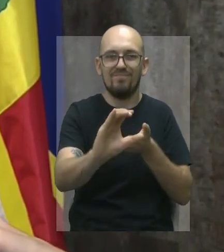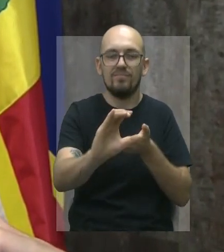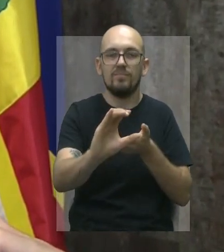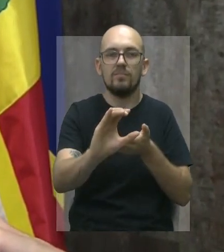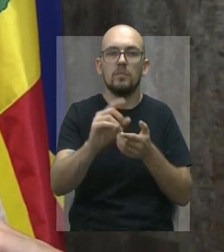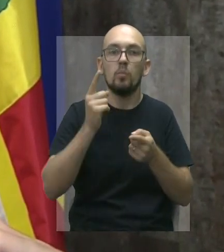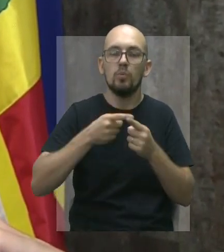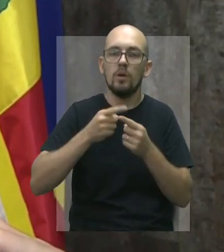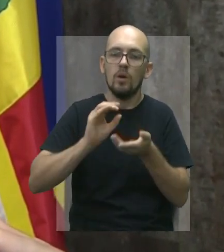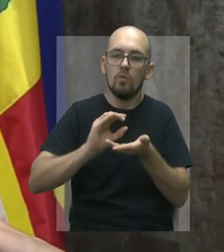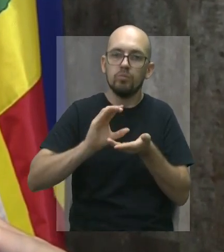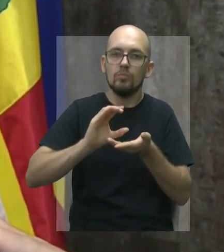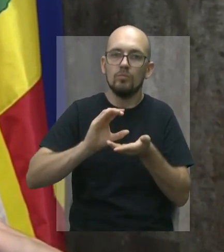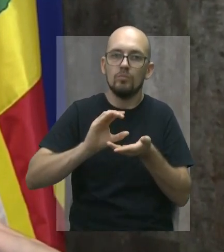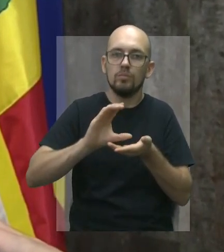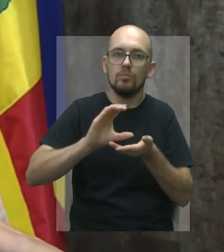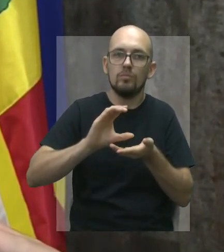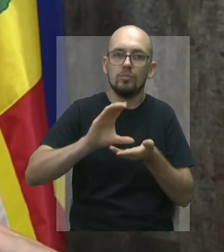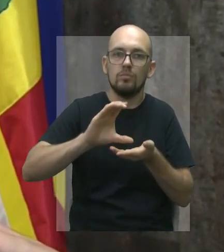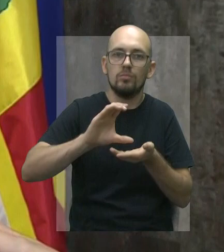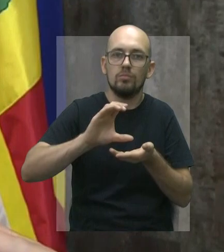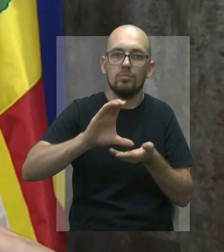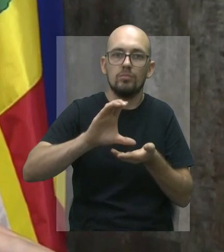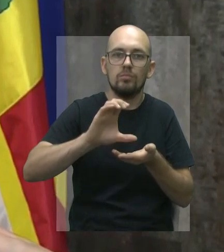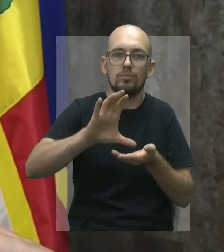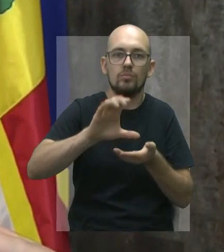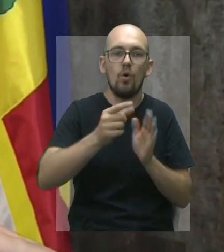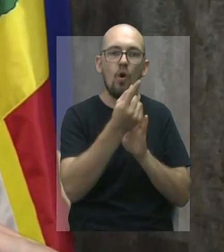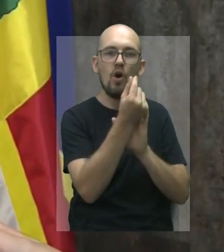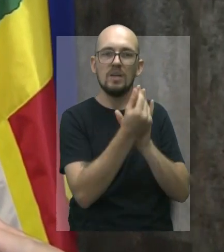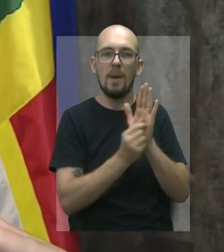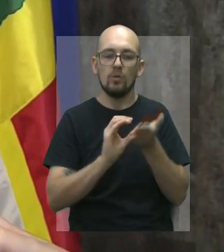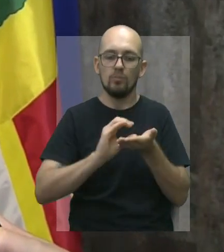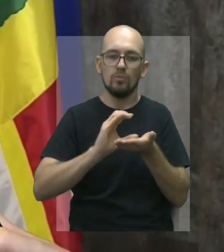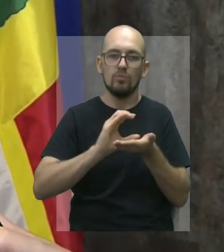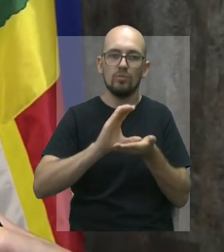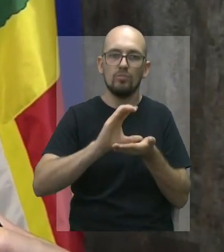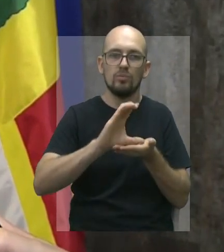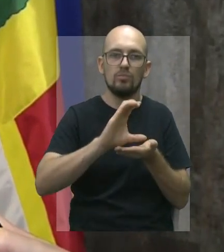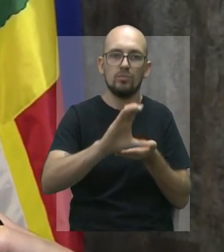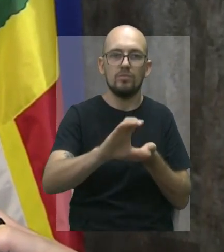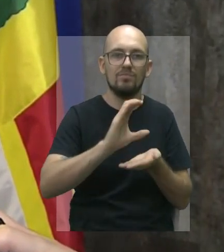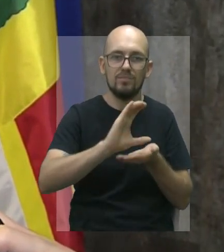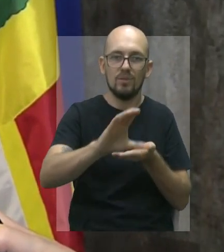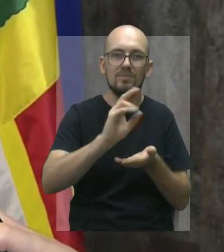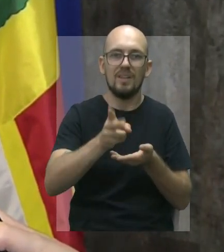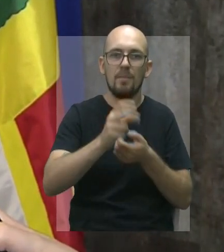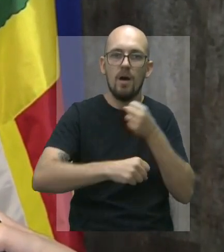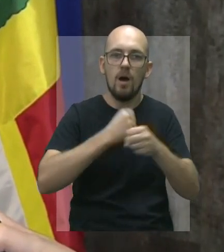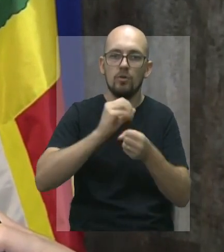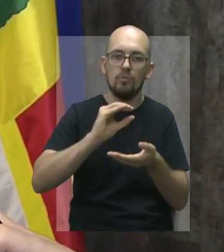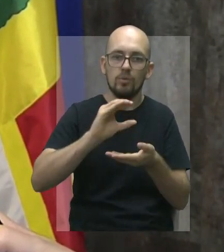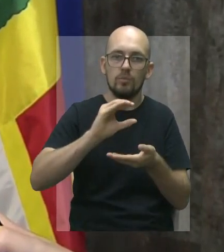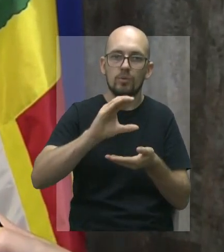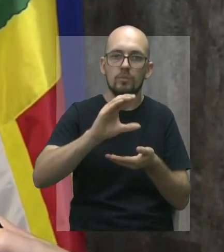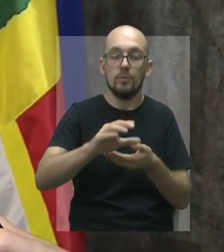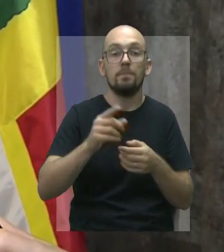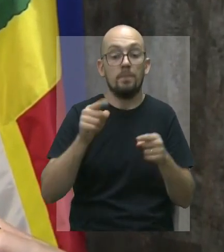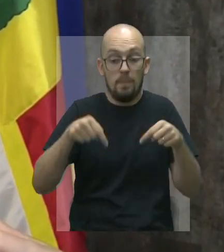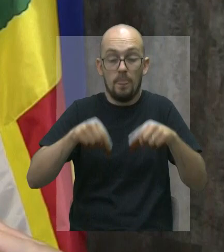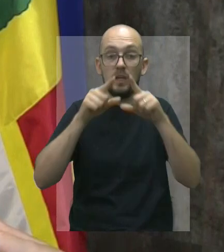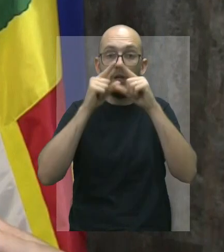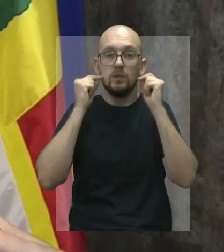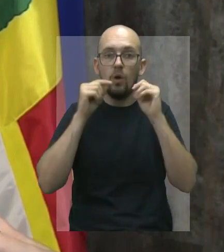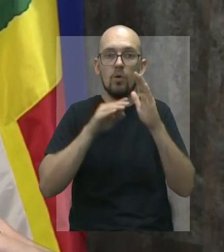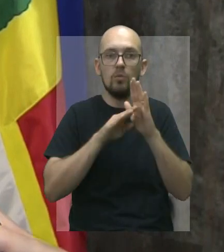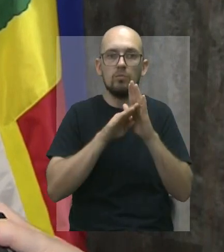vem crescendo ano a ano junto ao orçamento. E a proporção de crescimento do município de Jaú é muito